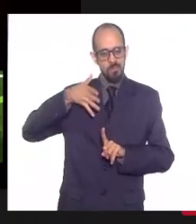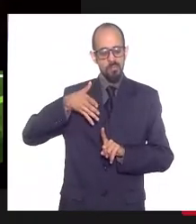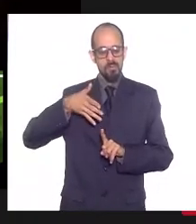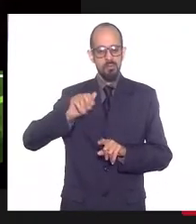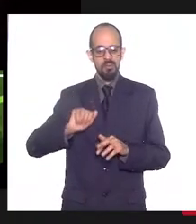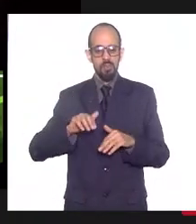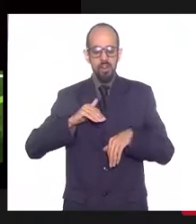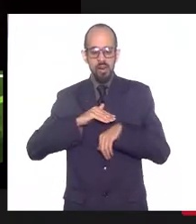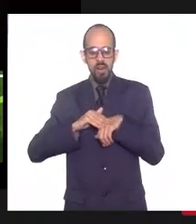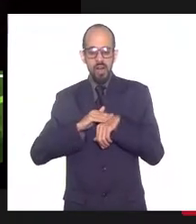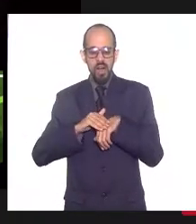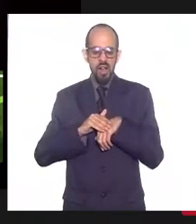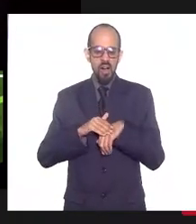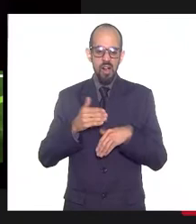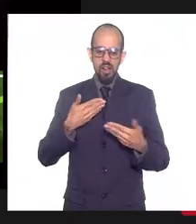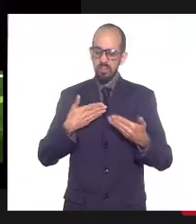bate-papos.